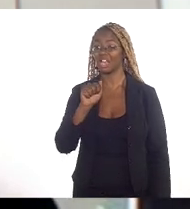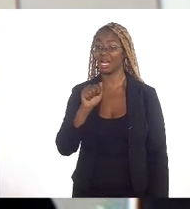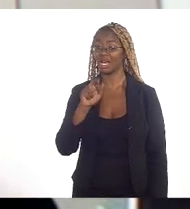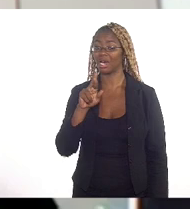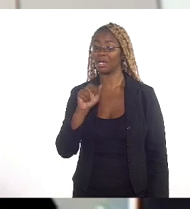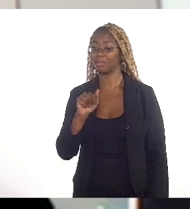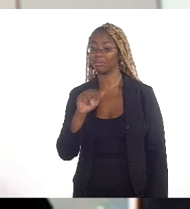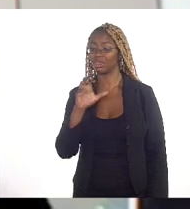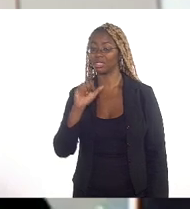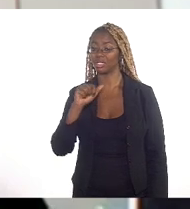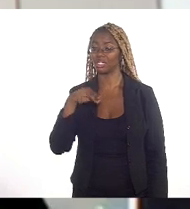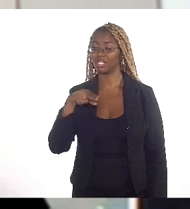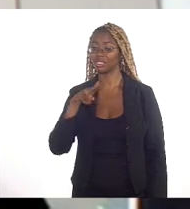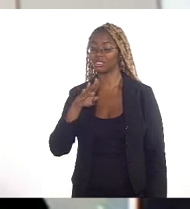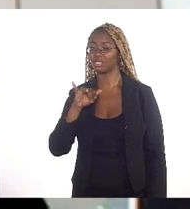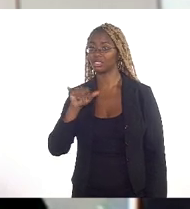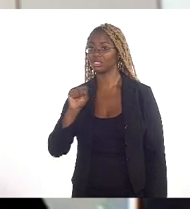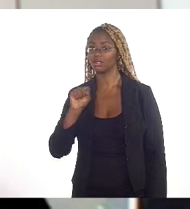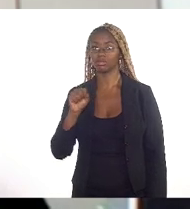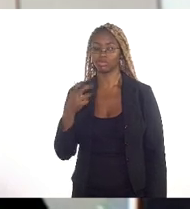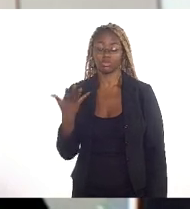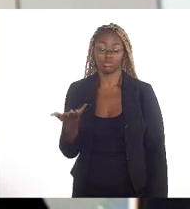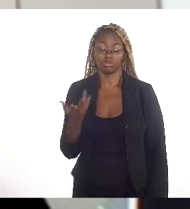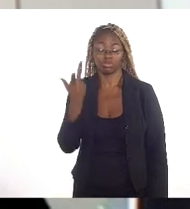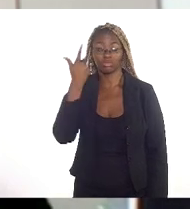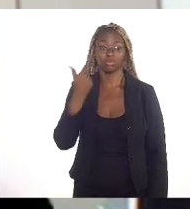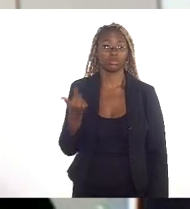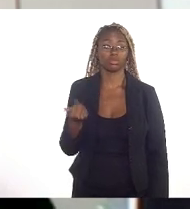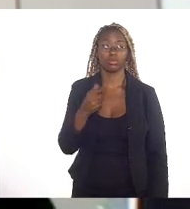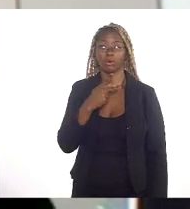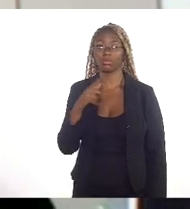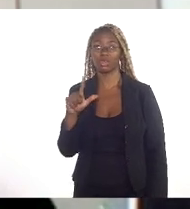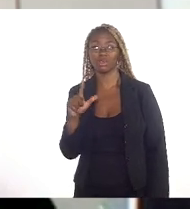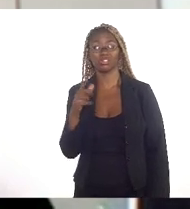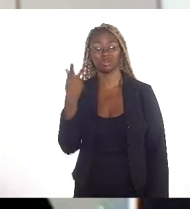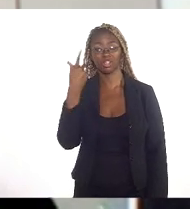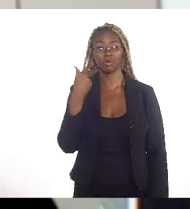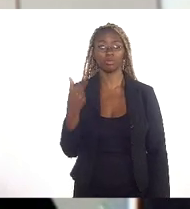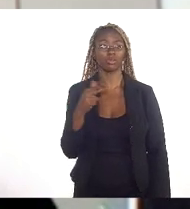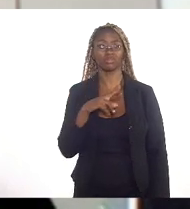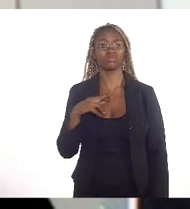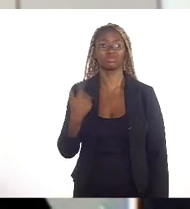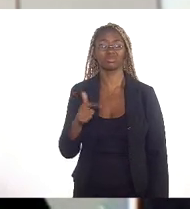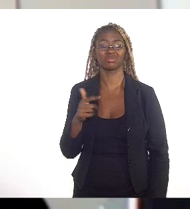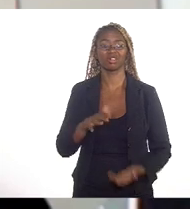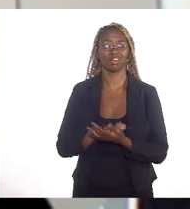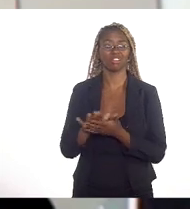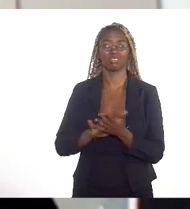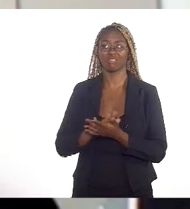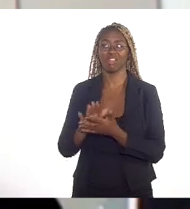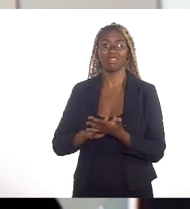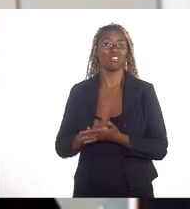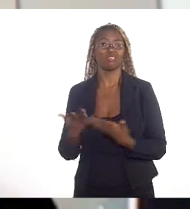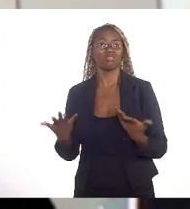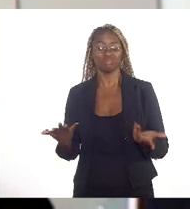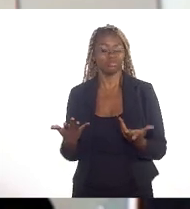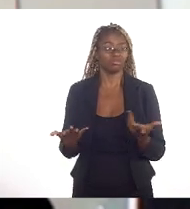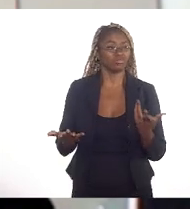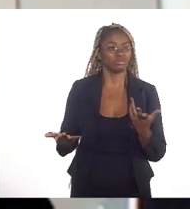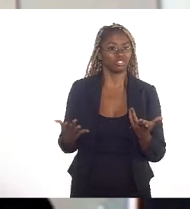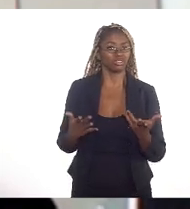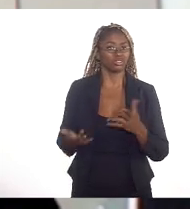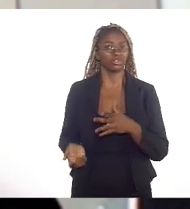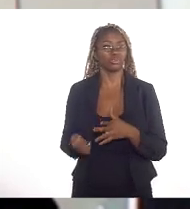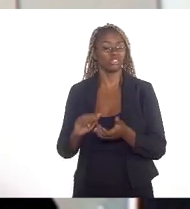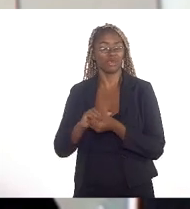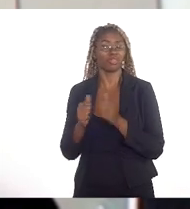cannabis. Então, é normal, né? É um projeto normal, não tem nada de pegadinha, nada de manipulação. O que eu acho que acontece